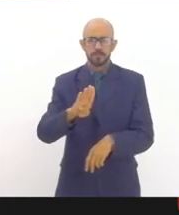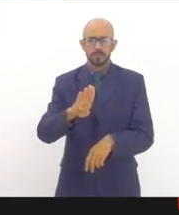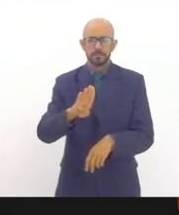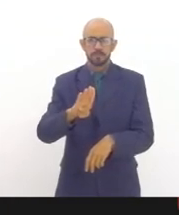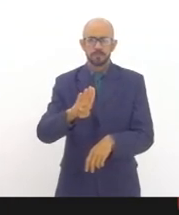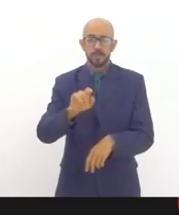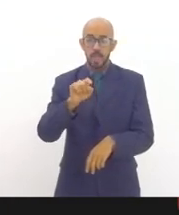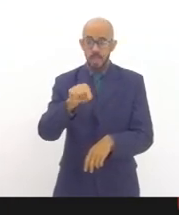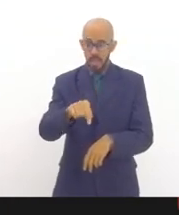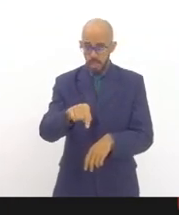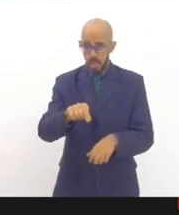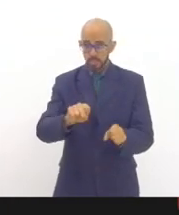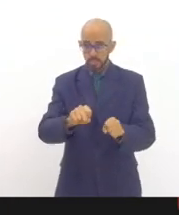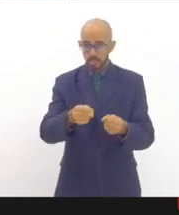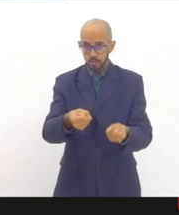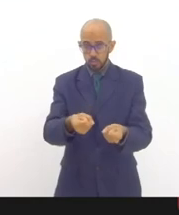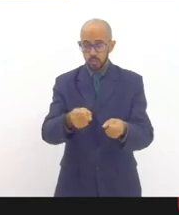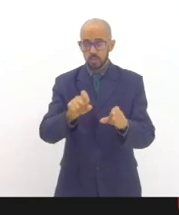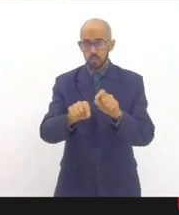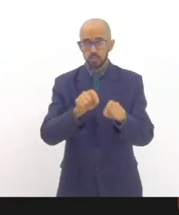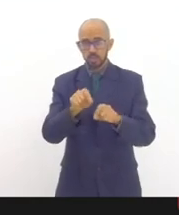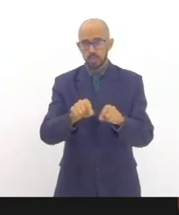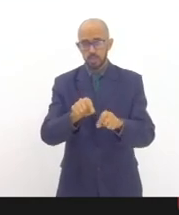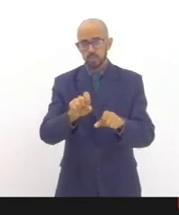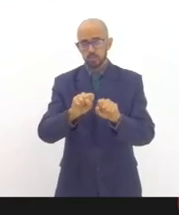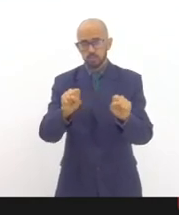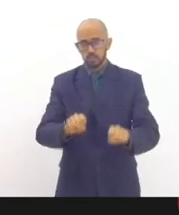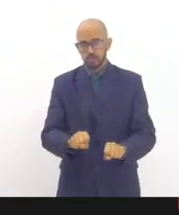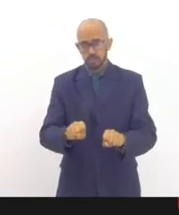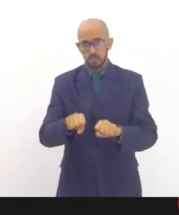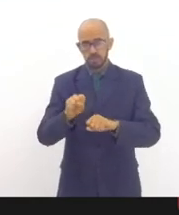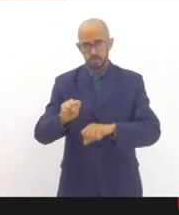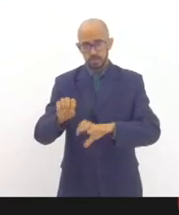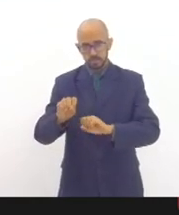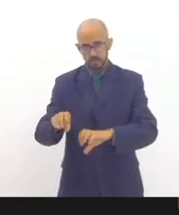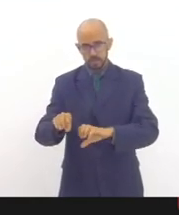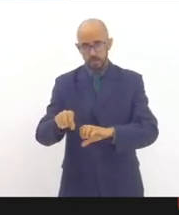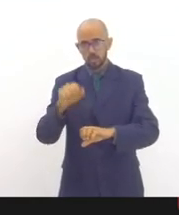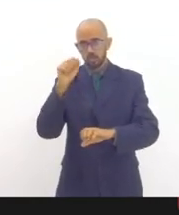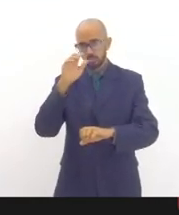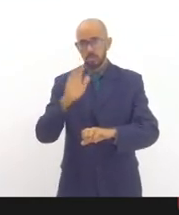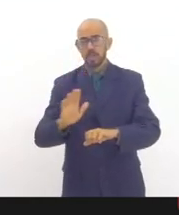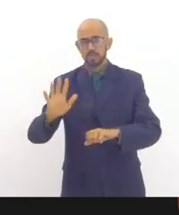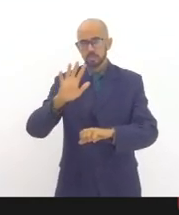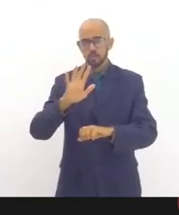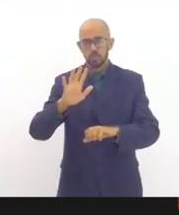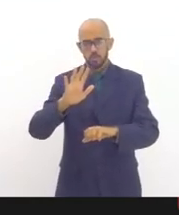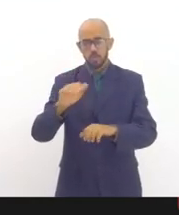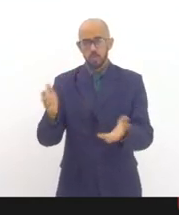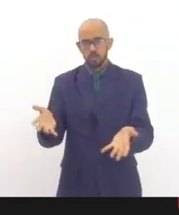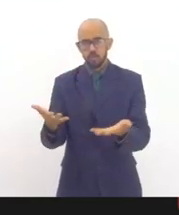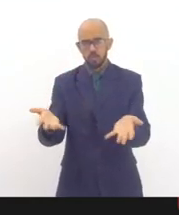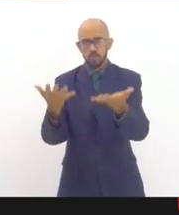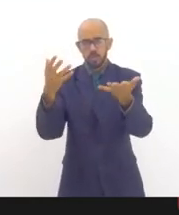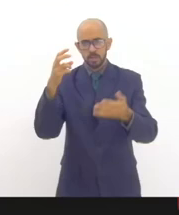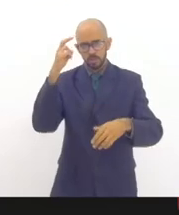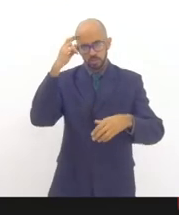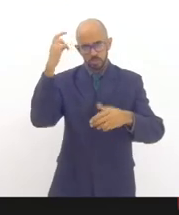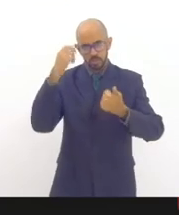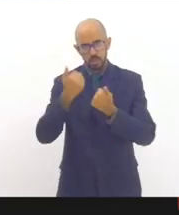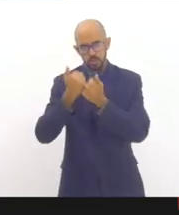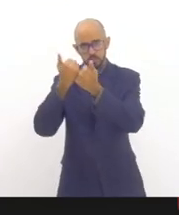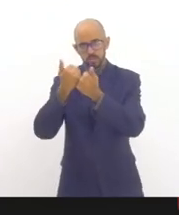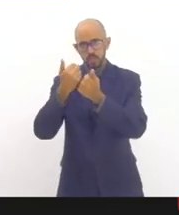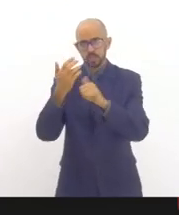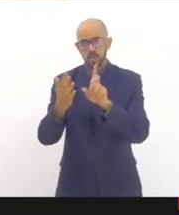ela assegura que o sistema do ensino da União, com a colaboração das agências federais de fomento à cultura e de assistência aos índios,